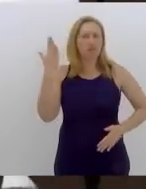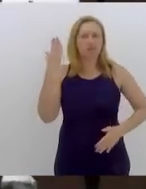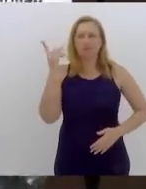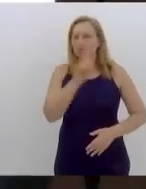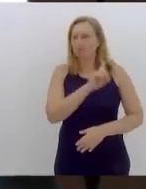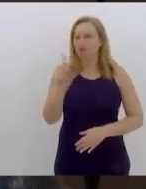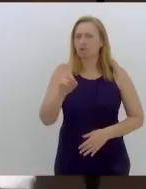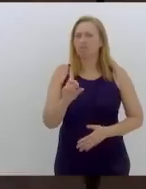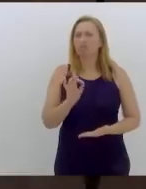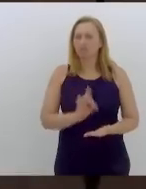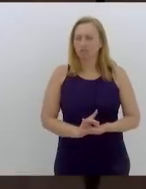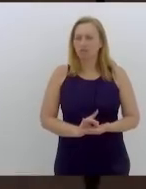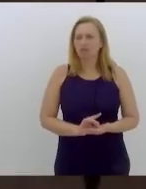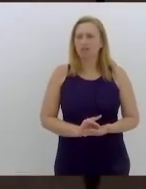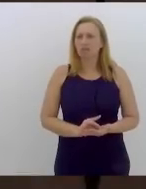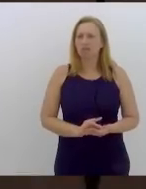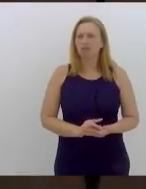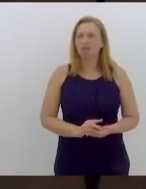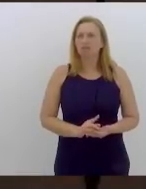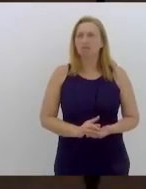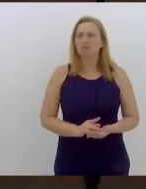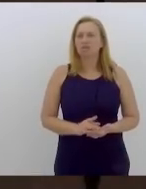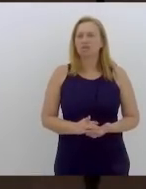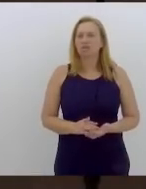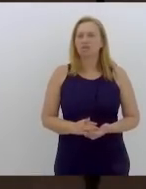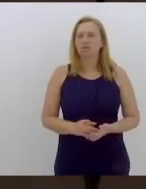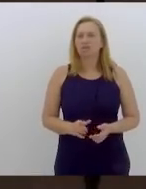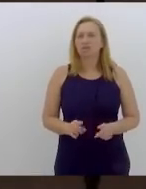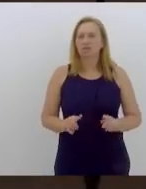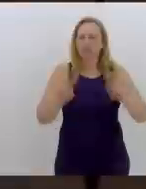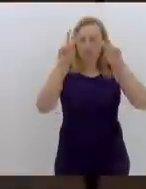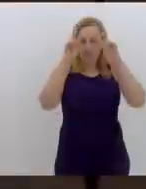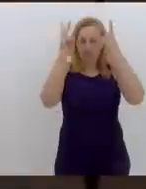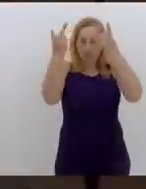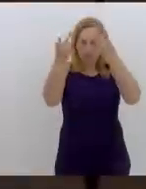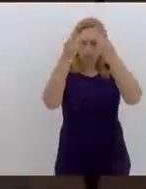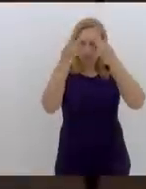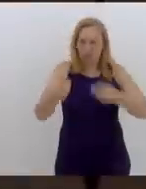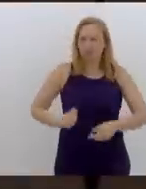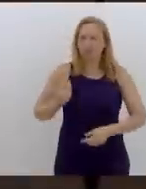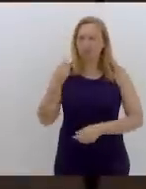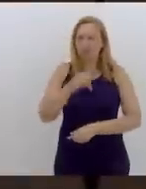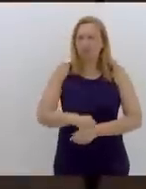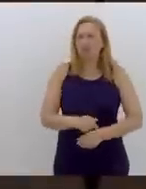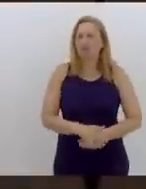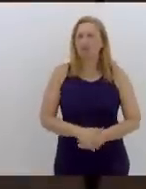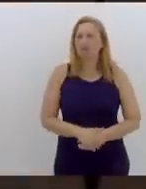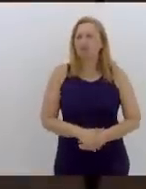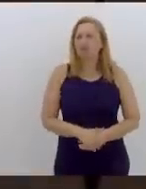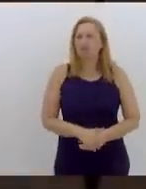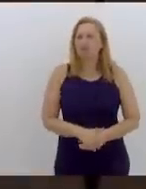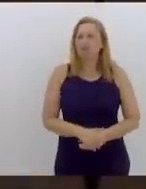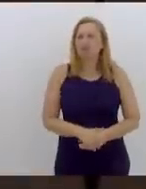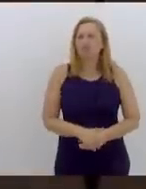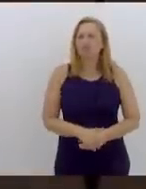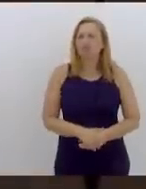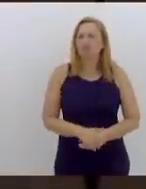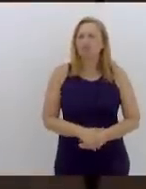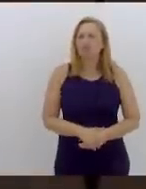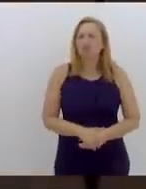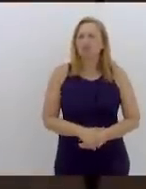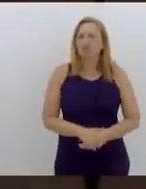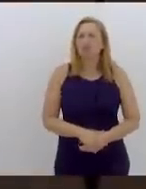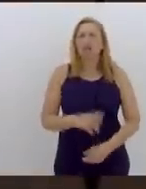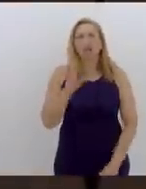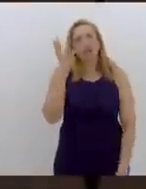realmente é muito revoltante a gente está aqui e ficar olhando cara de